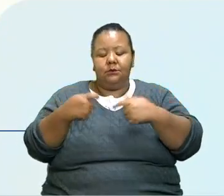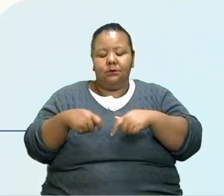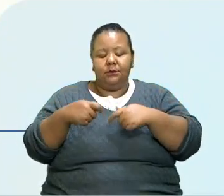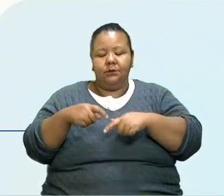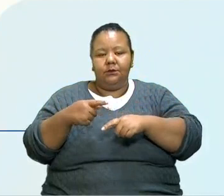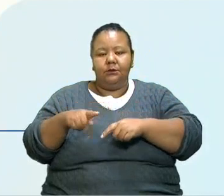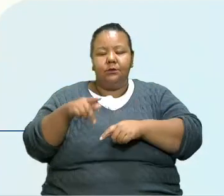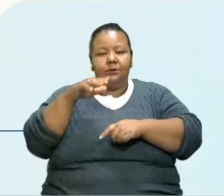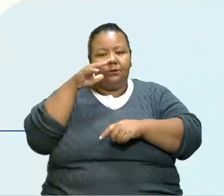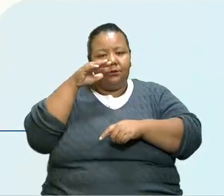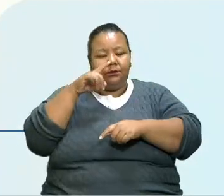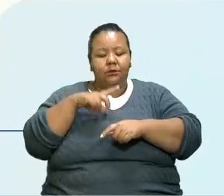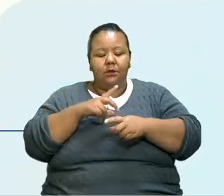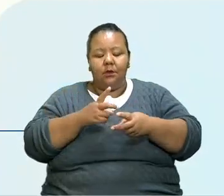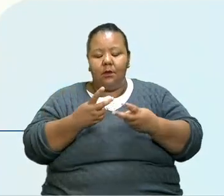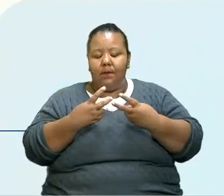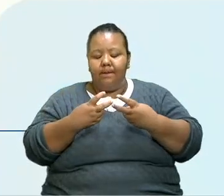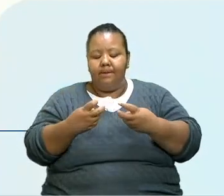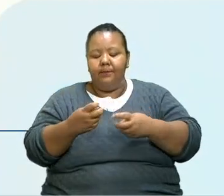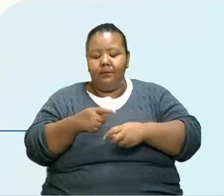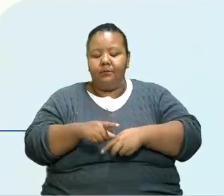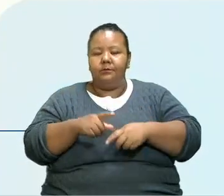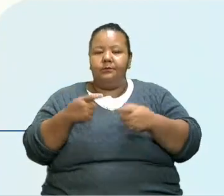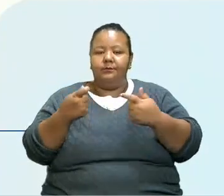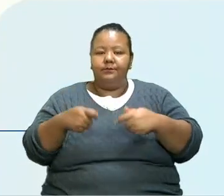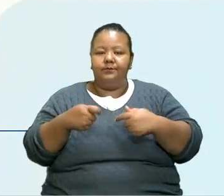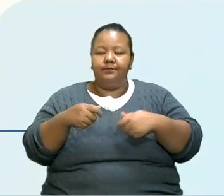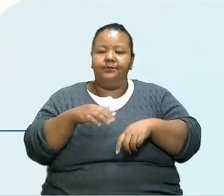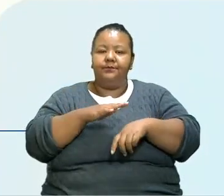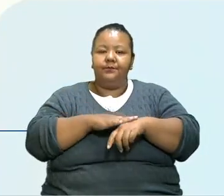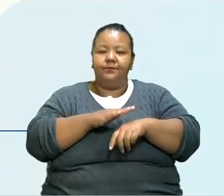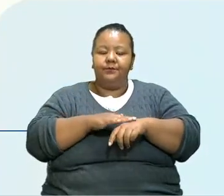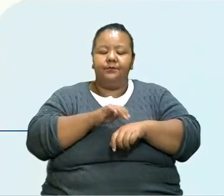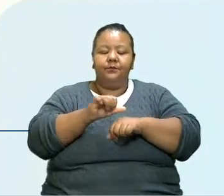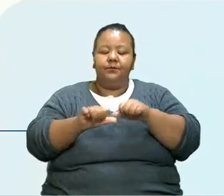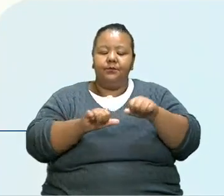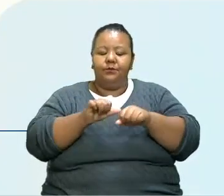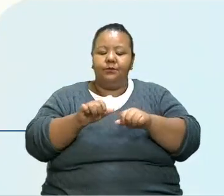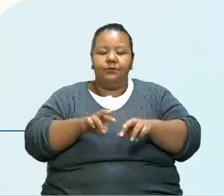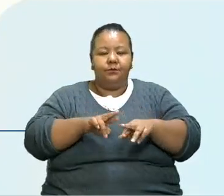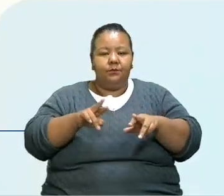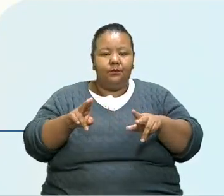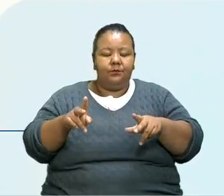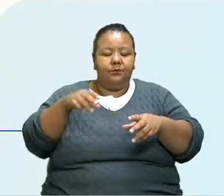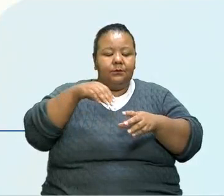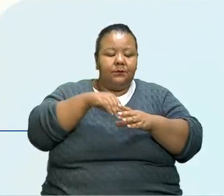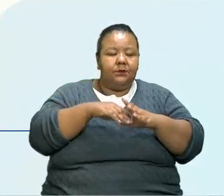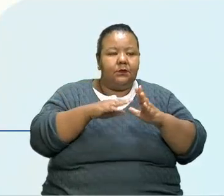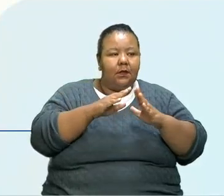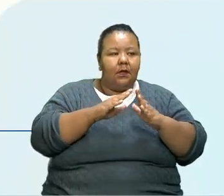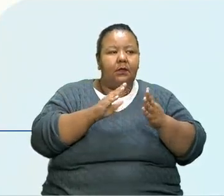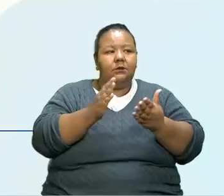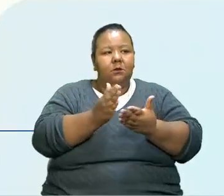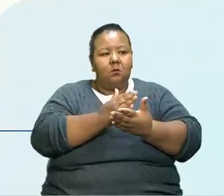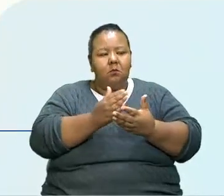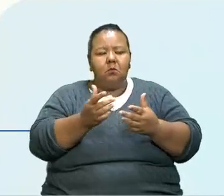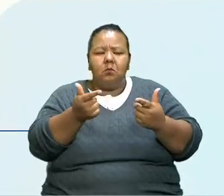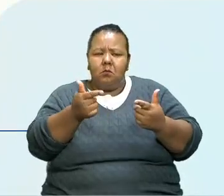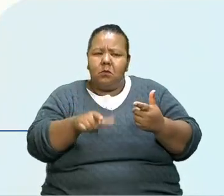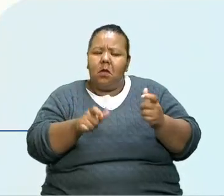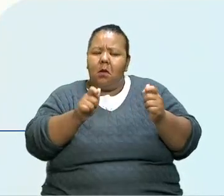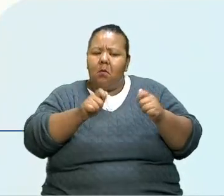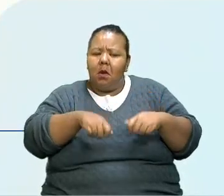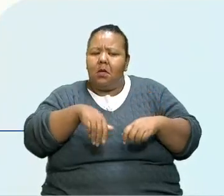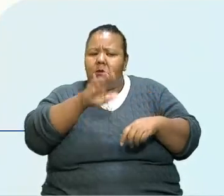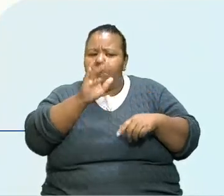os funcionários percebem que eles necessitam de um horário flexível, que em casa ou em determinadas situações ele consegue ser mais